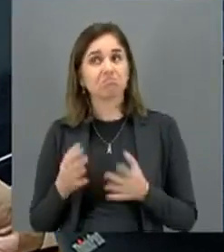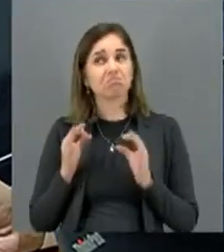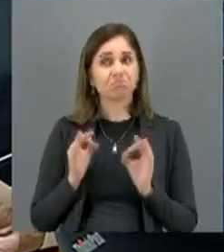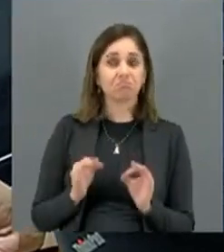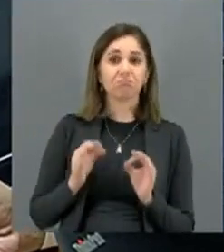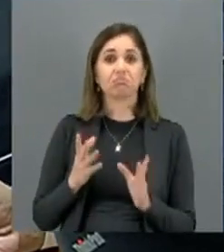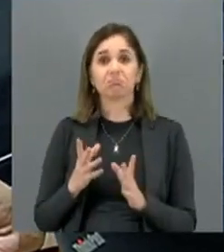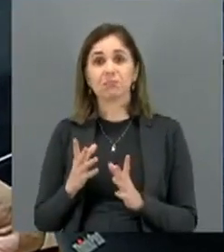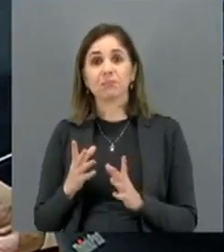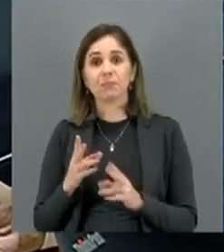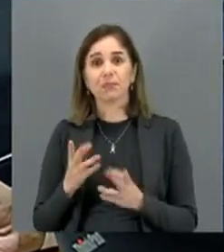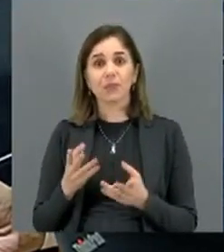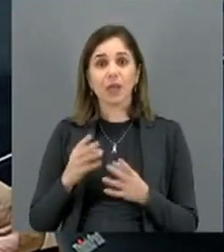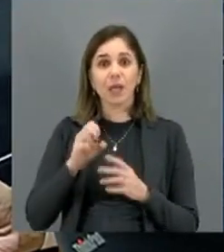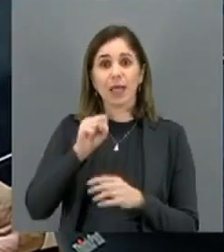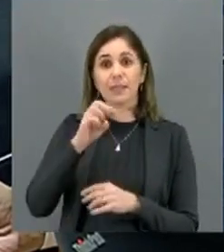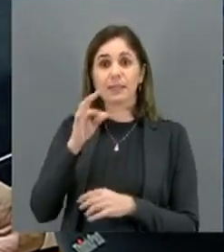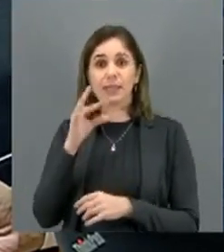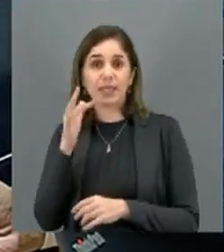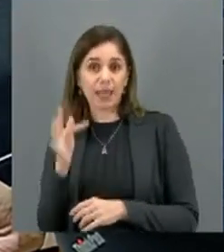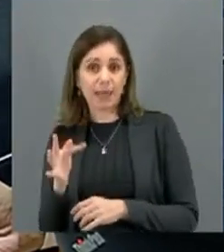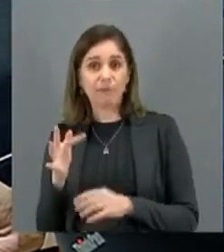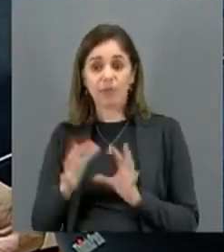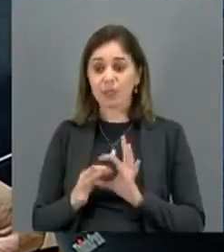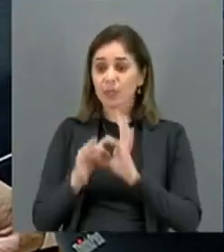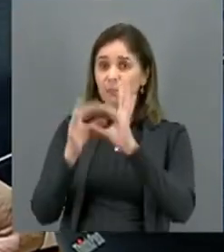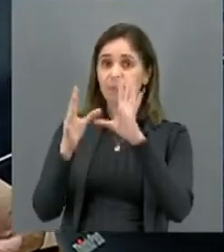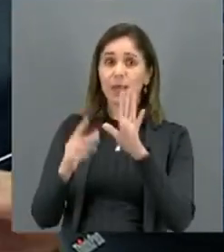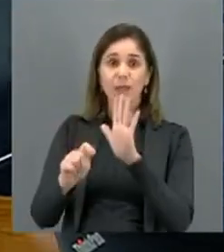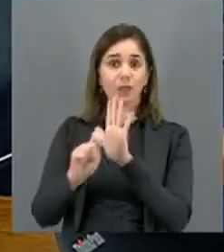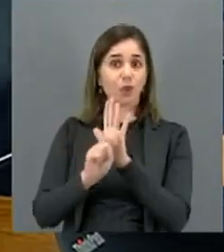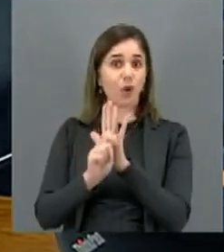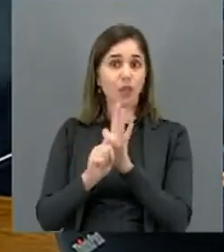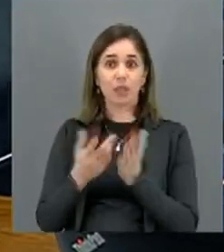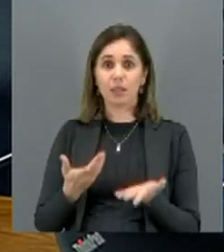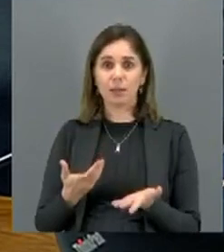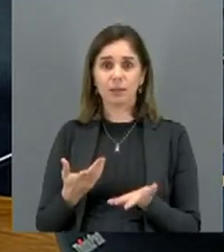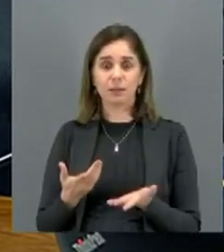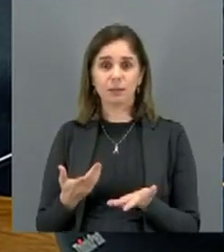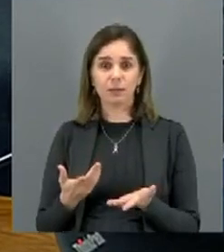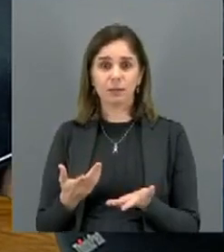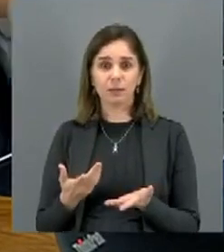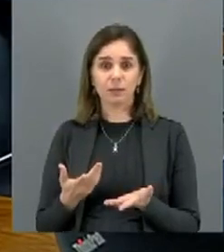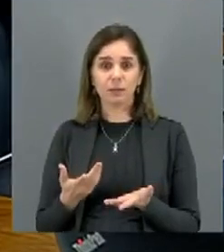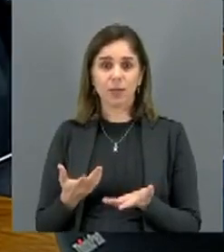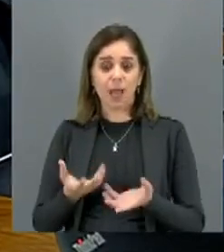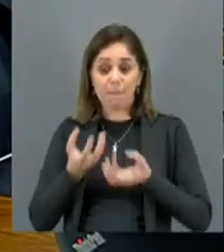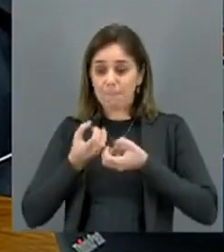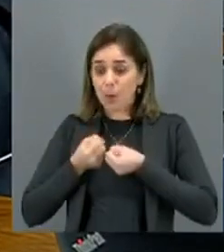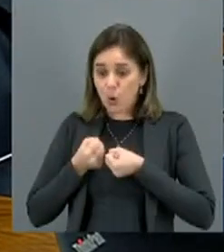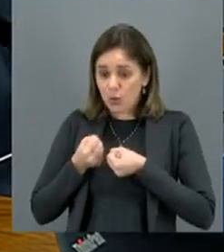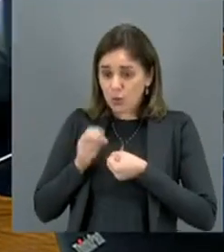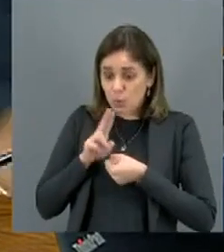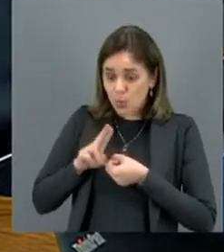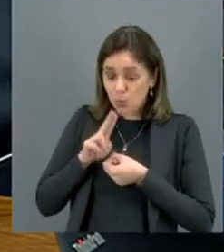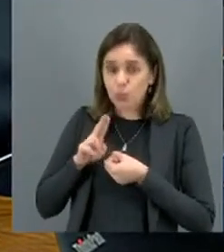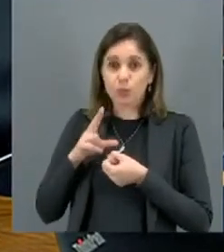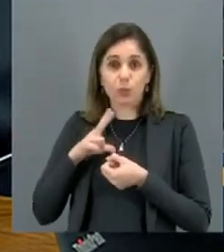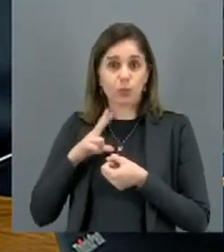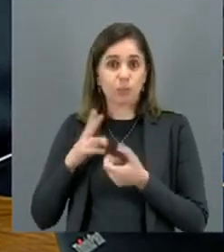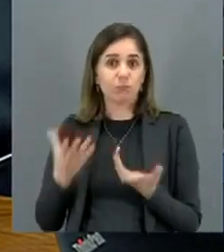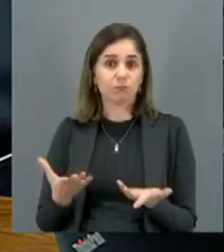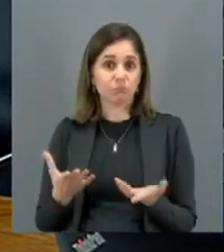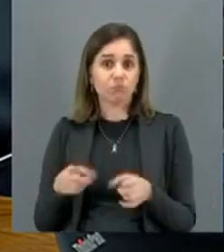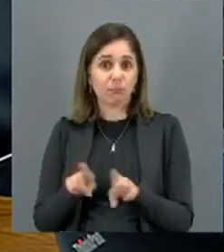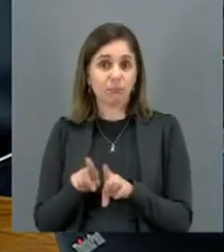Supremo Tribunal Federal, a descriminalização do porte de drogas no nosso país, inclusive com a dosimetria. Eu quero lembrar que